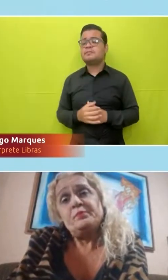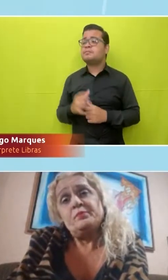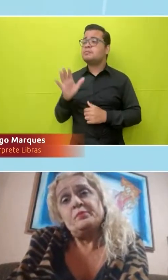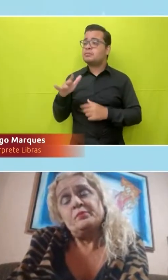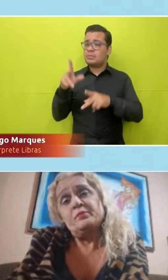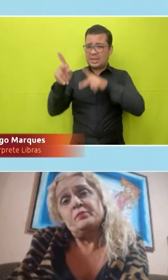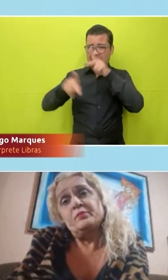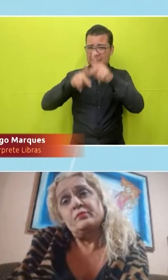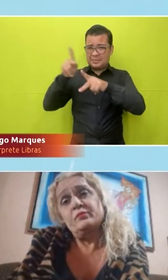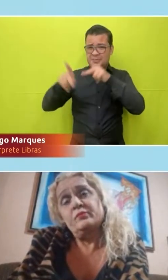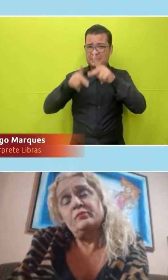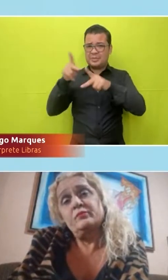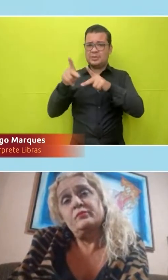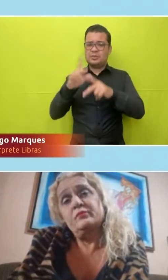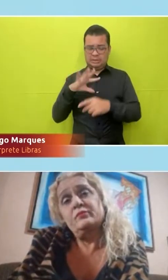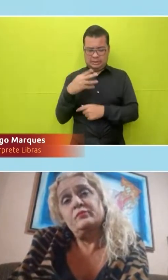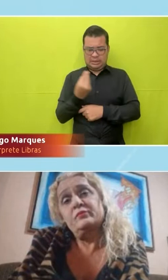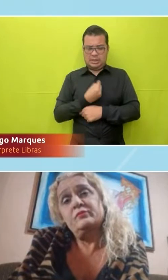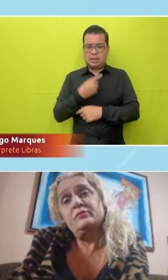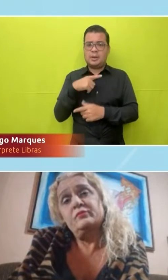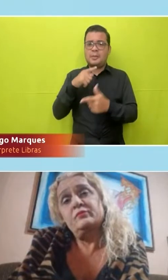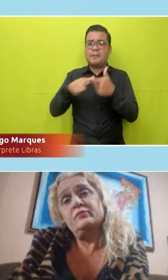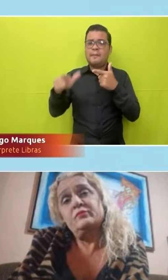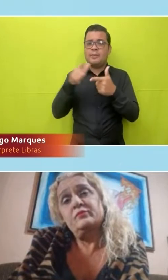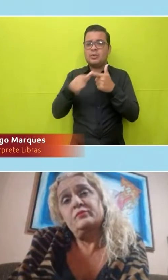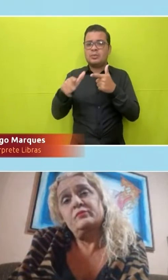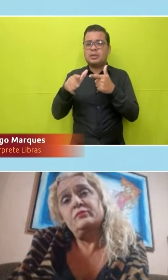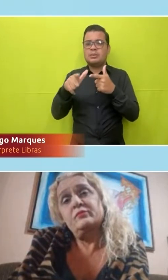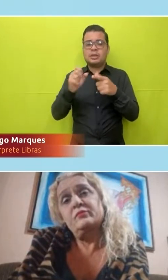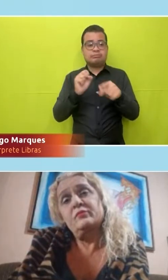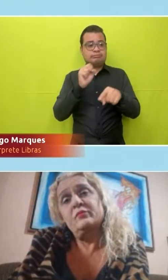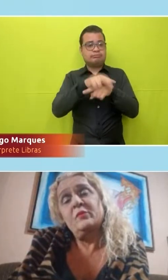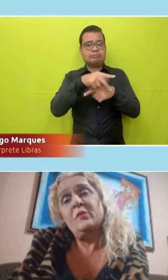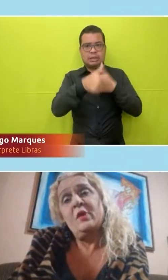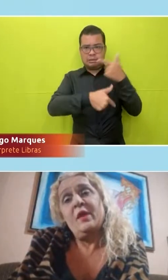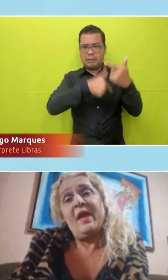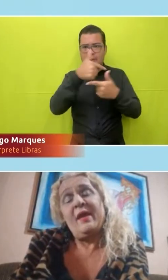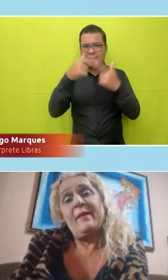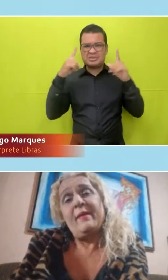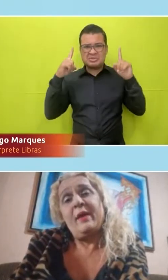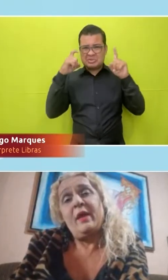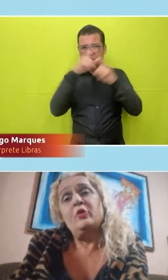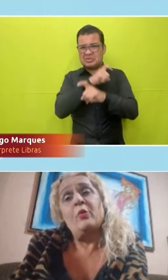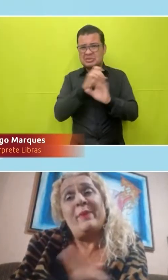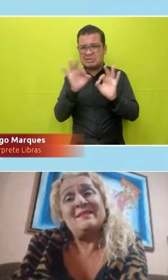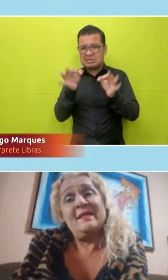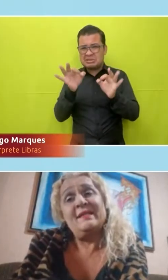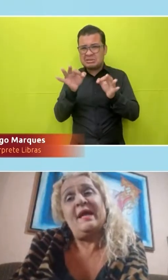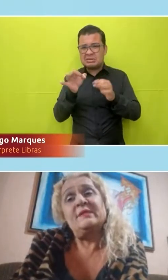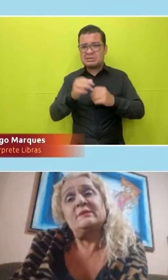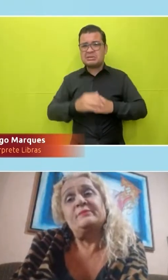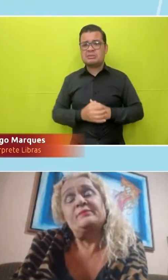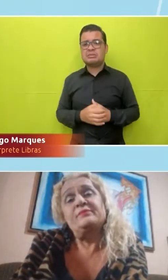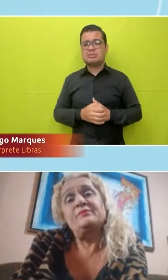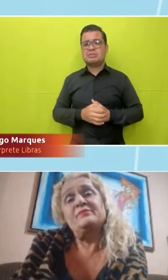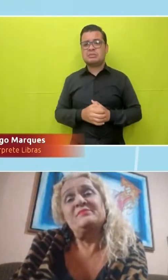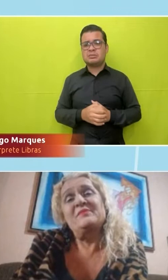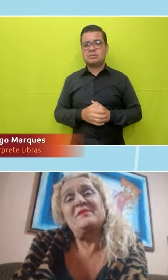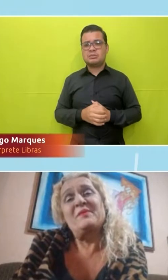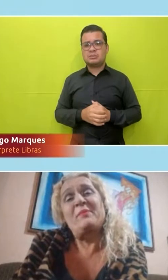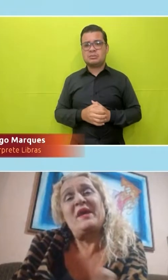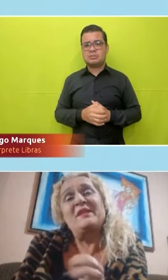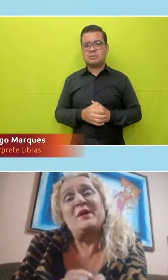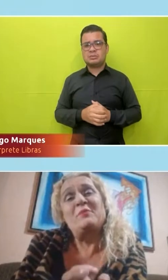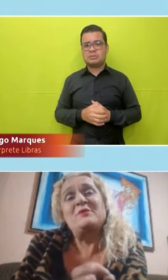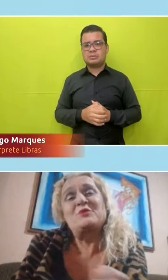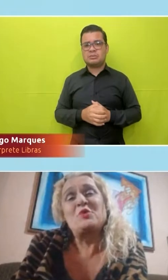também enfrenta ainda um outro problema, que é a questão da inserção no mercado de trabalho, né? É muito Eu dou um difícil a passo atrás. inserção,